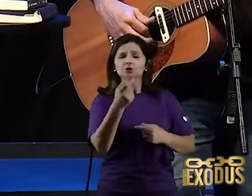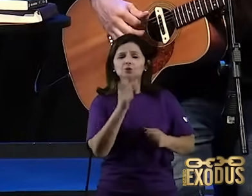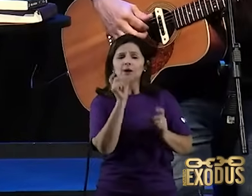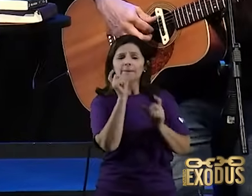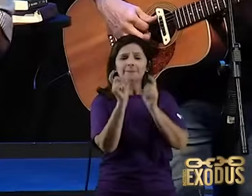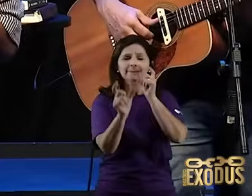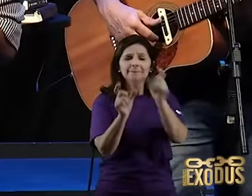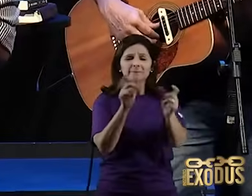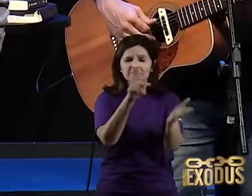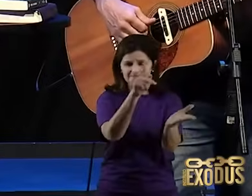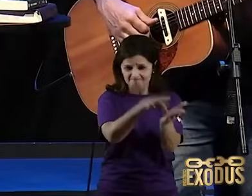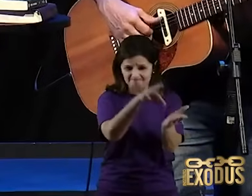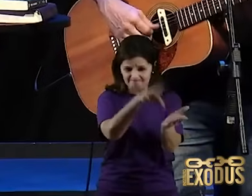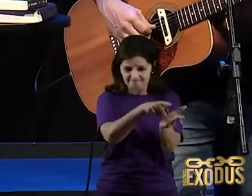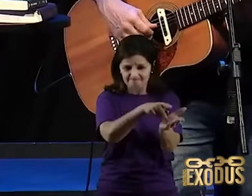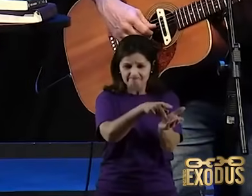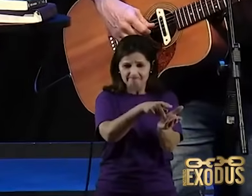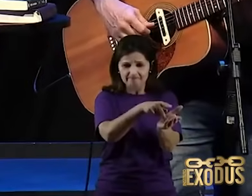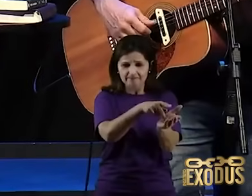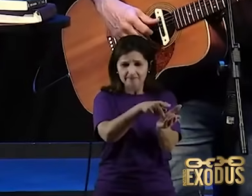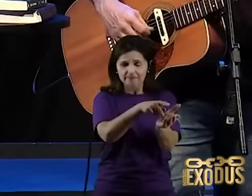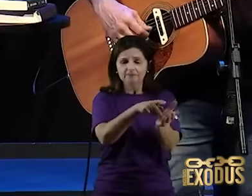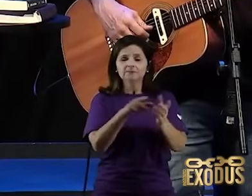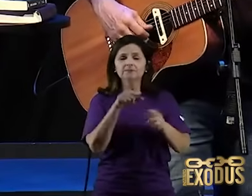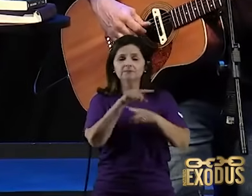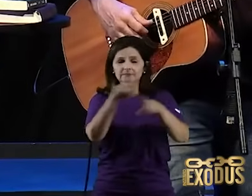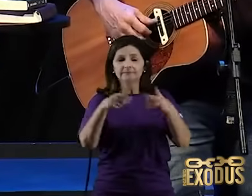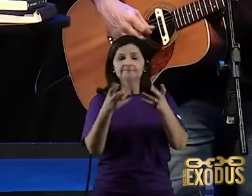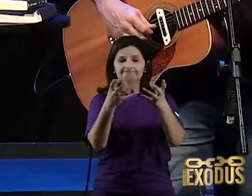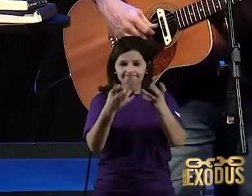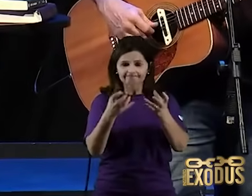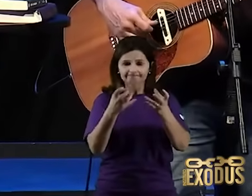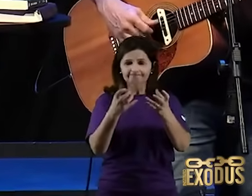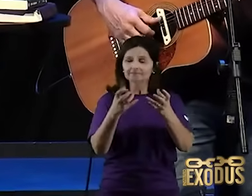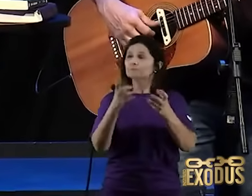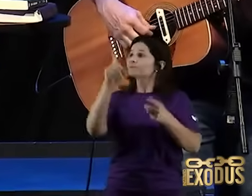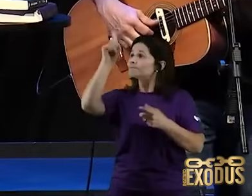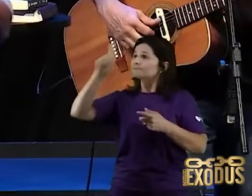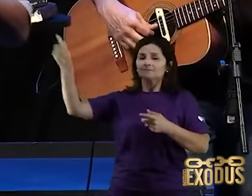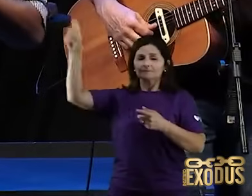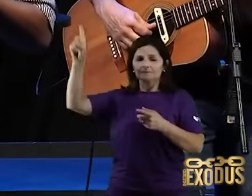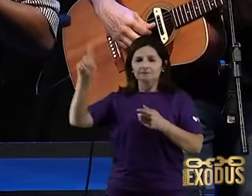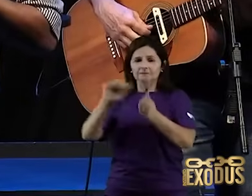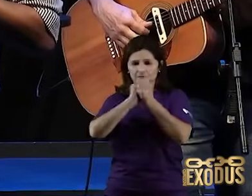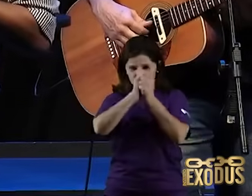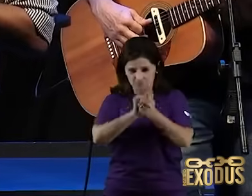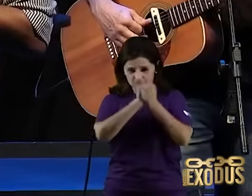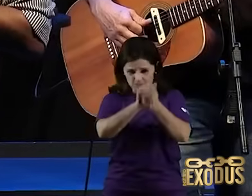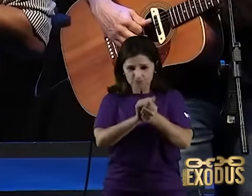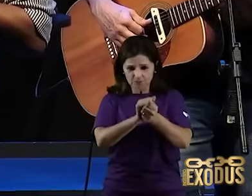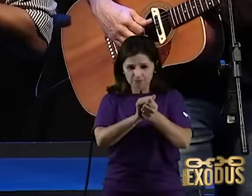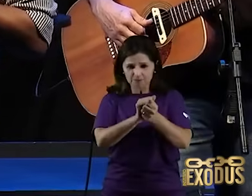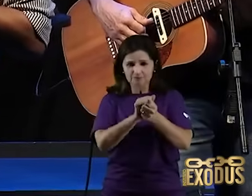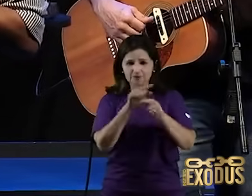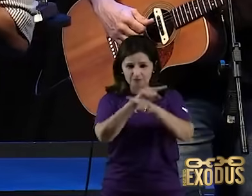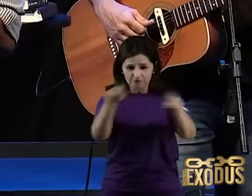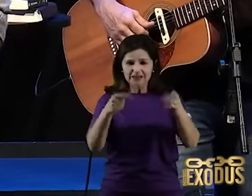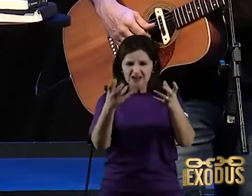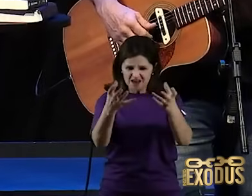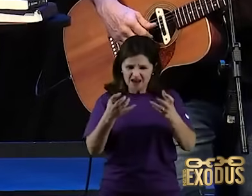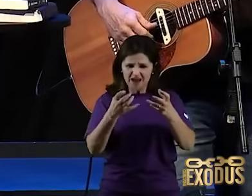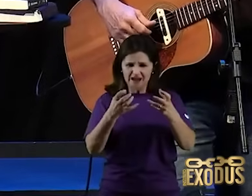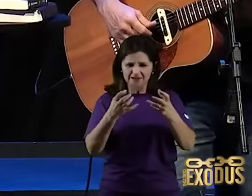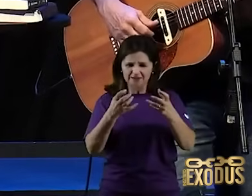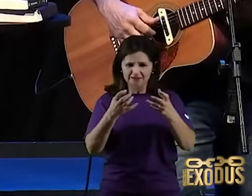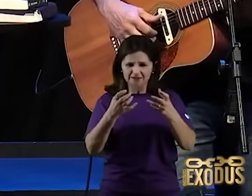você quer que Deus caminhe contigo Vou orar por você você quer mudar o teu ano levanta tua